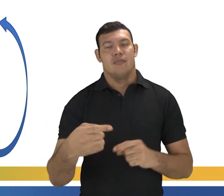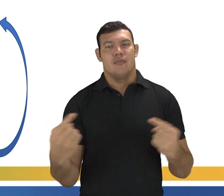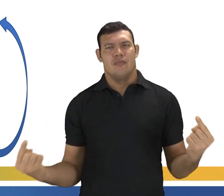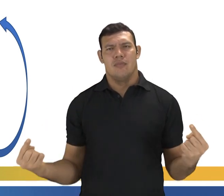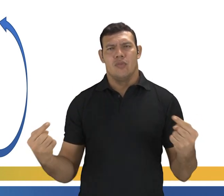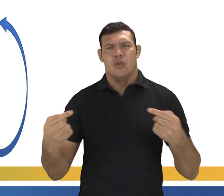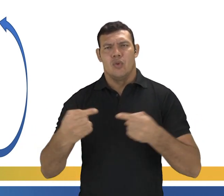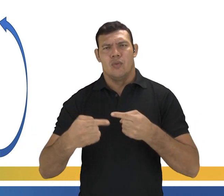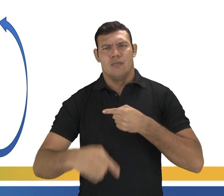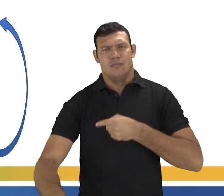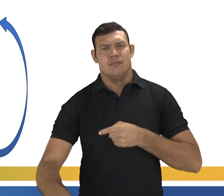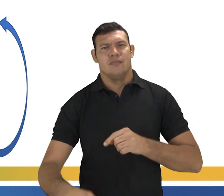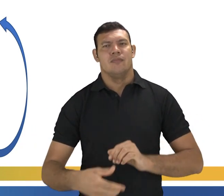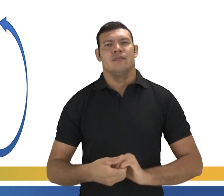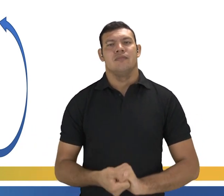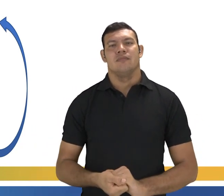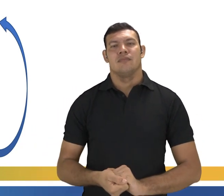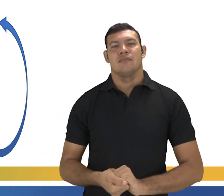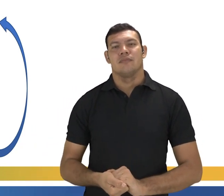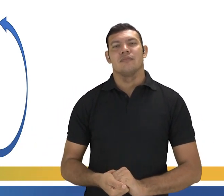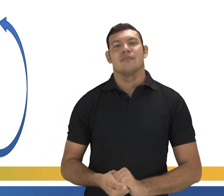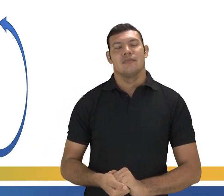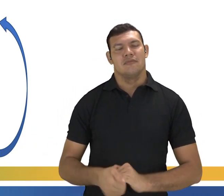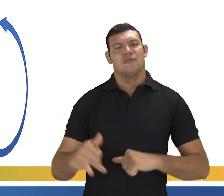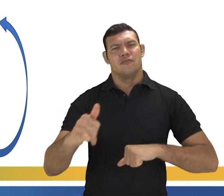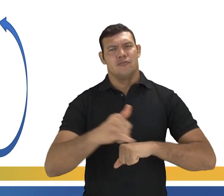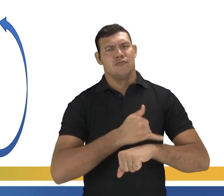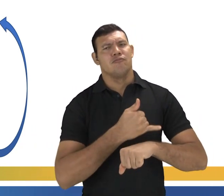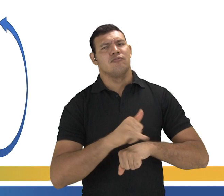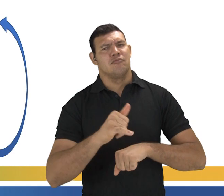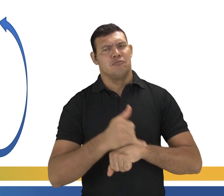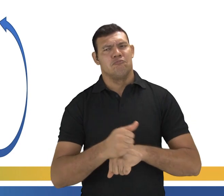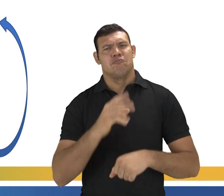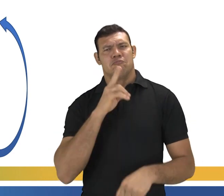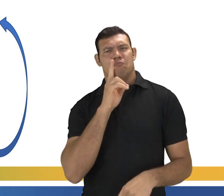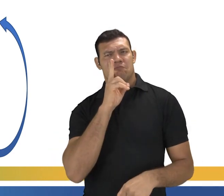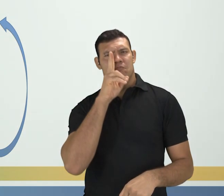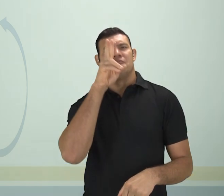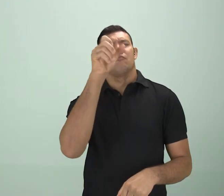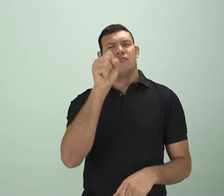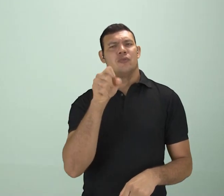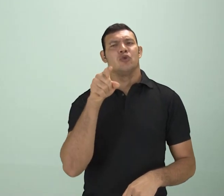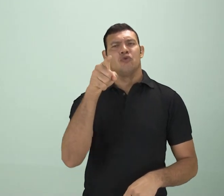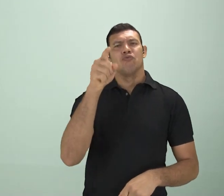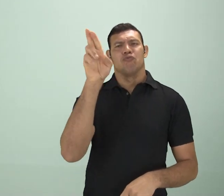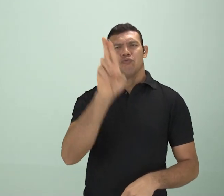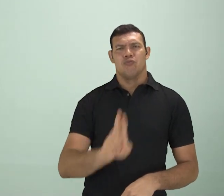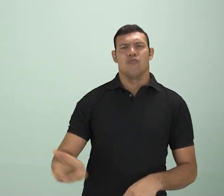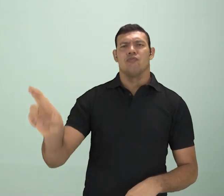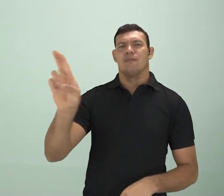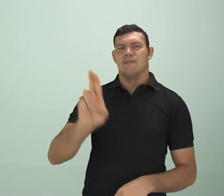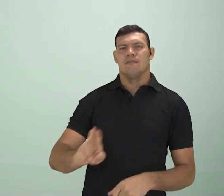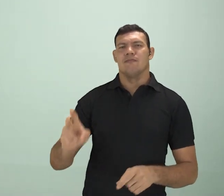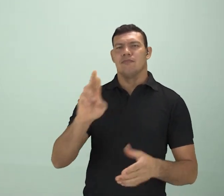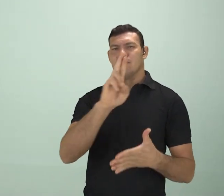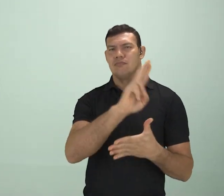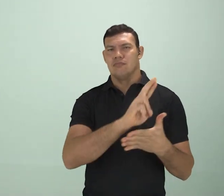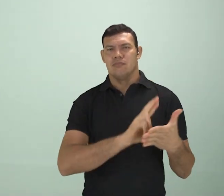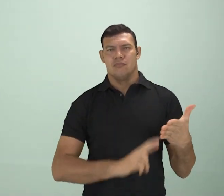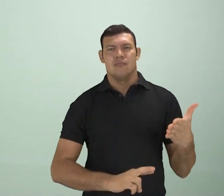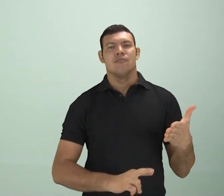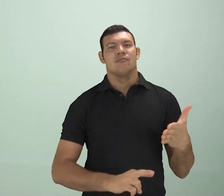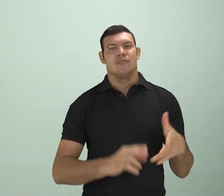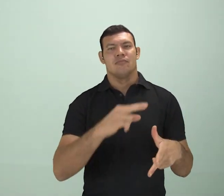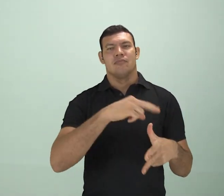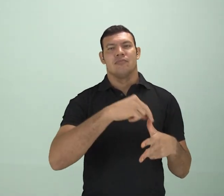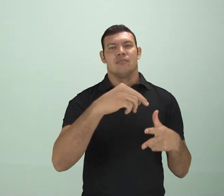então a contraposição a essa ideia. Essa é uma estratégia também muito poderosa que você pode utilizar na sua redação do Enem, dá